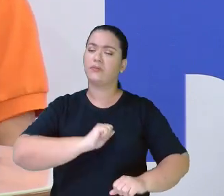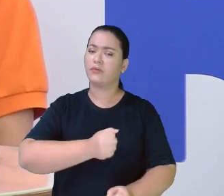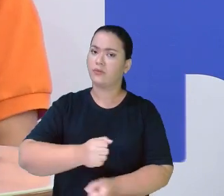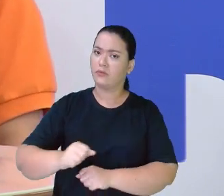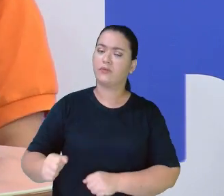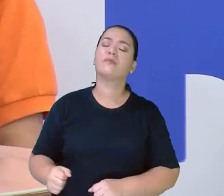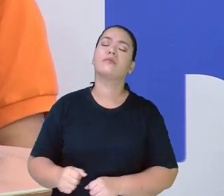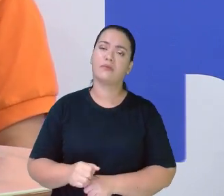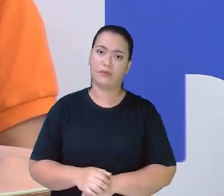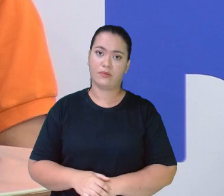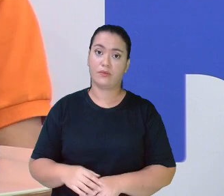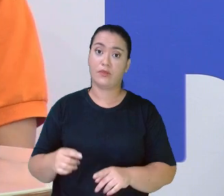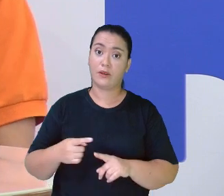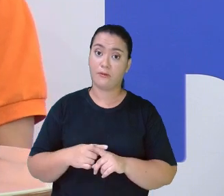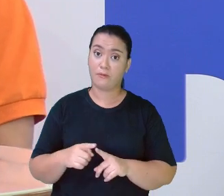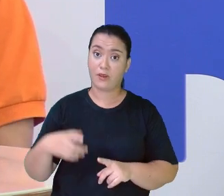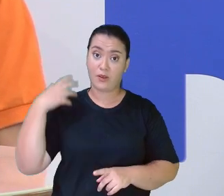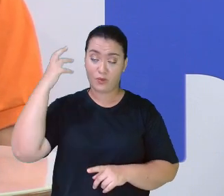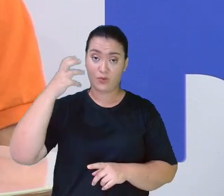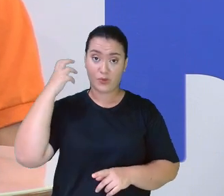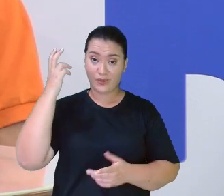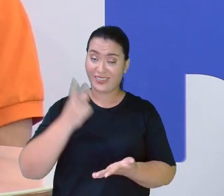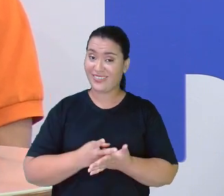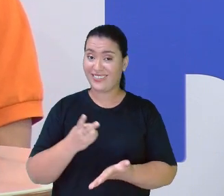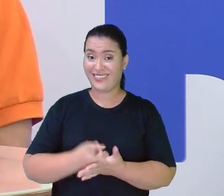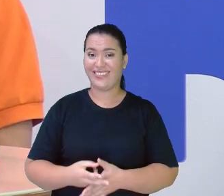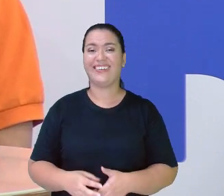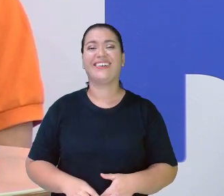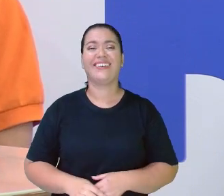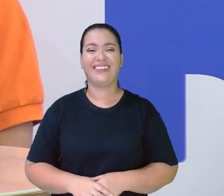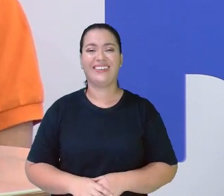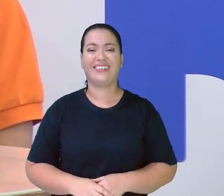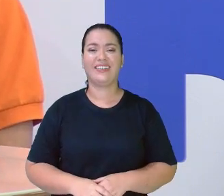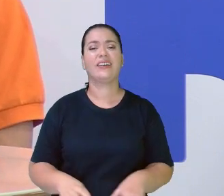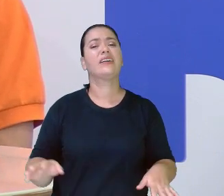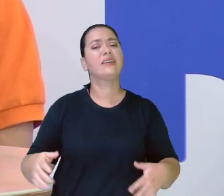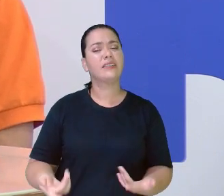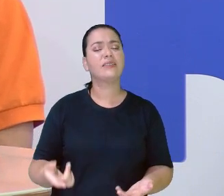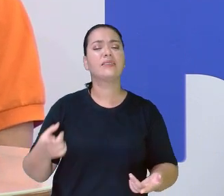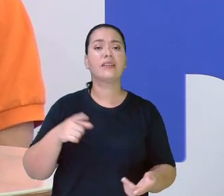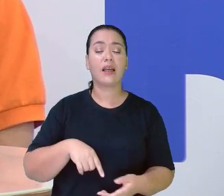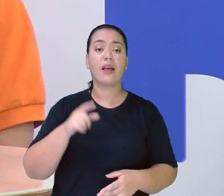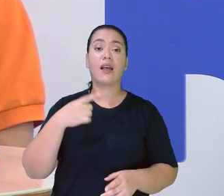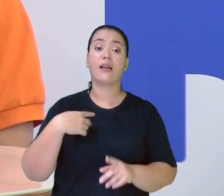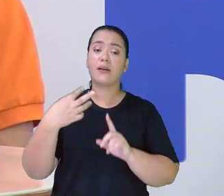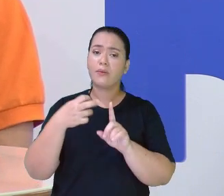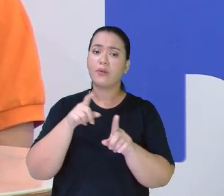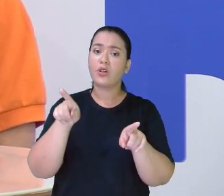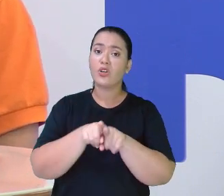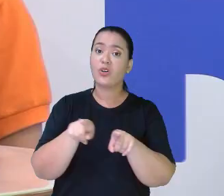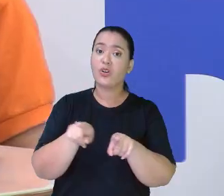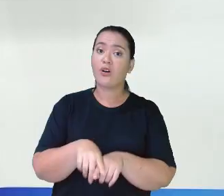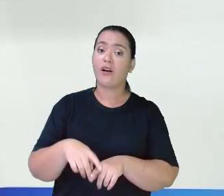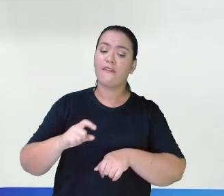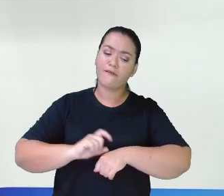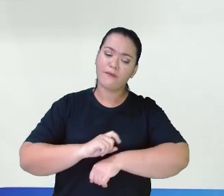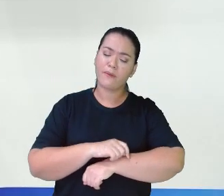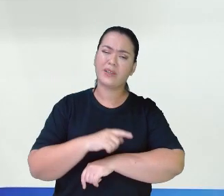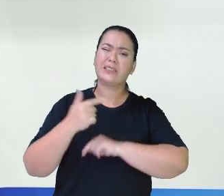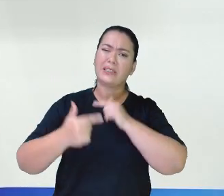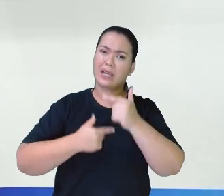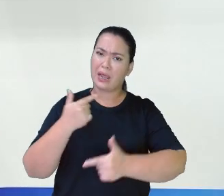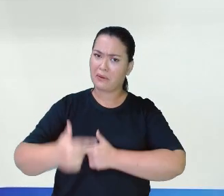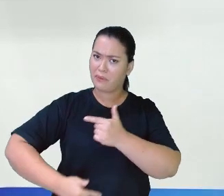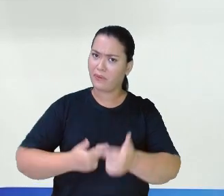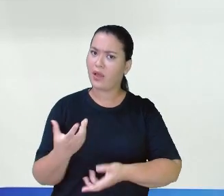ninguém, mas com a música tocando, com certeza. Foi essa visão da formiga, tipo, a formiga trabalha muito, já